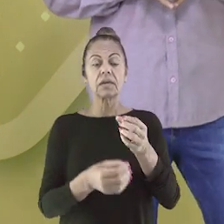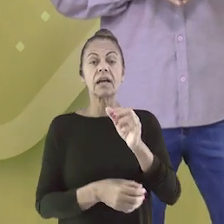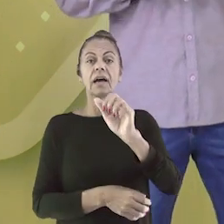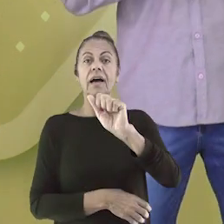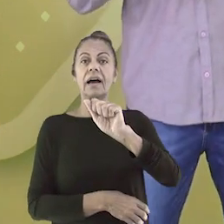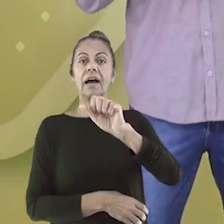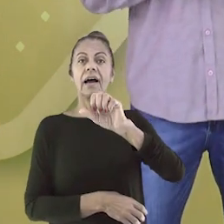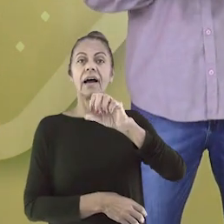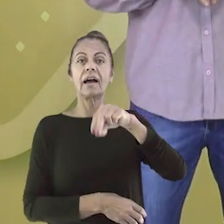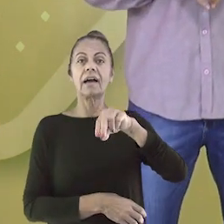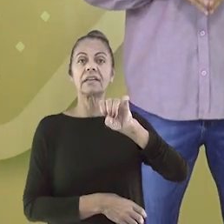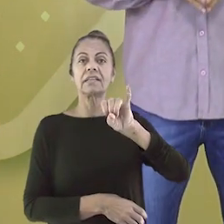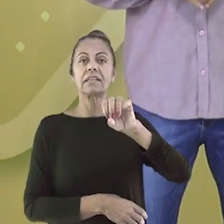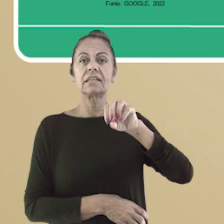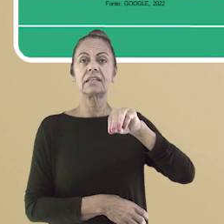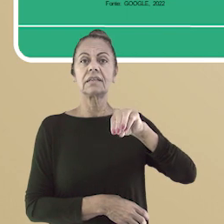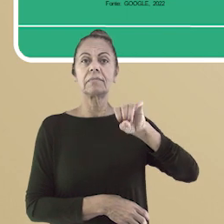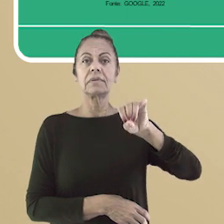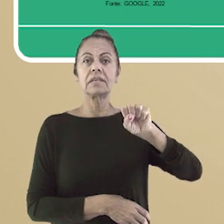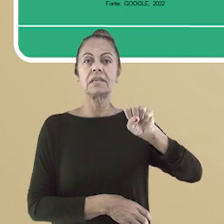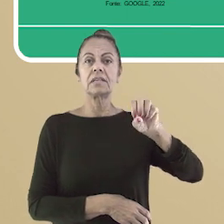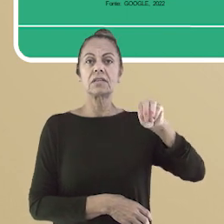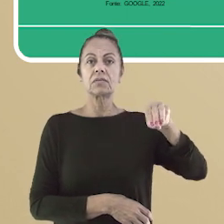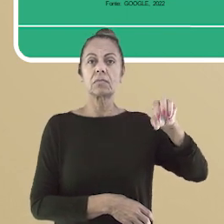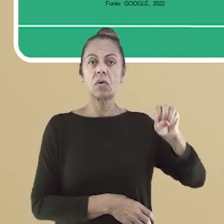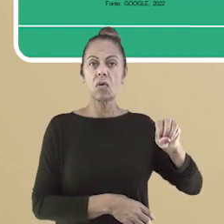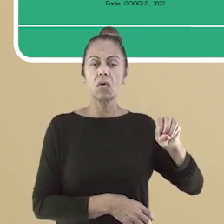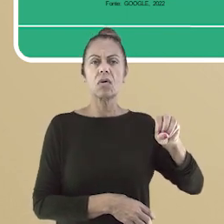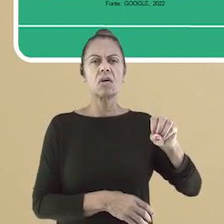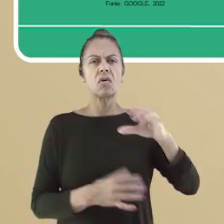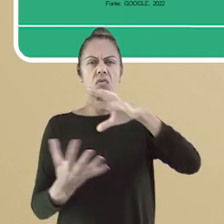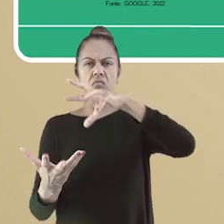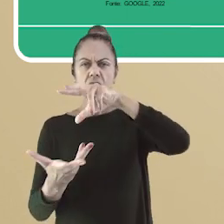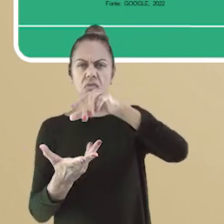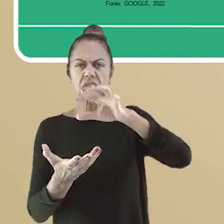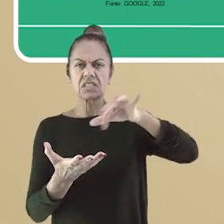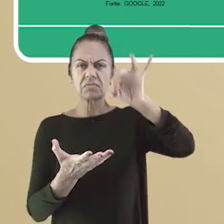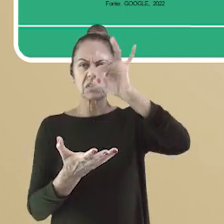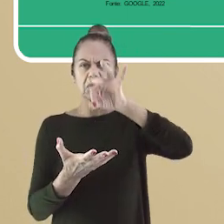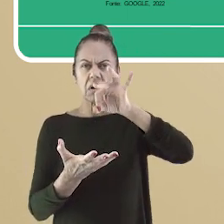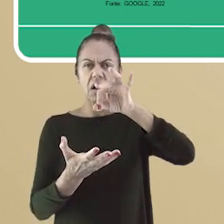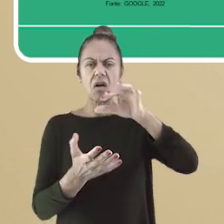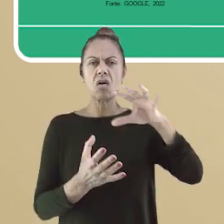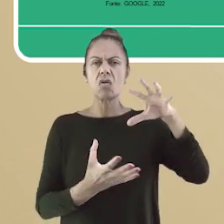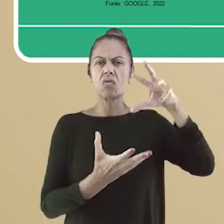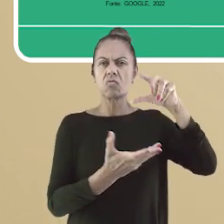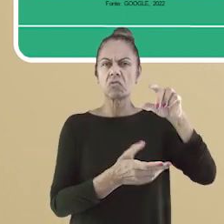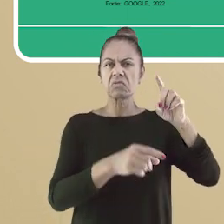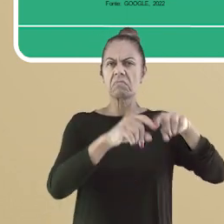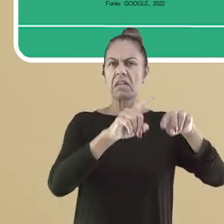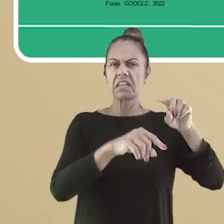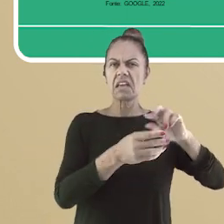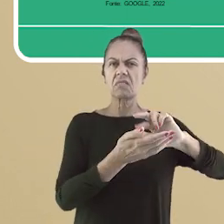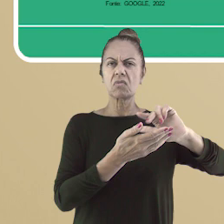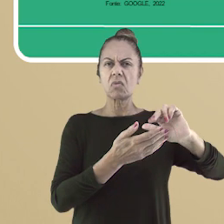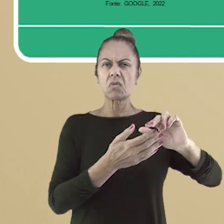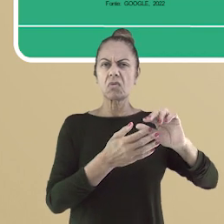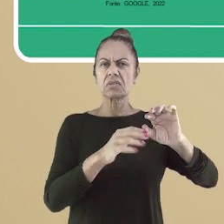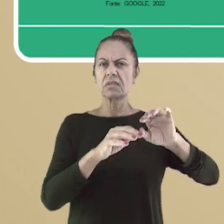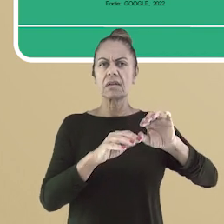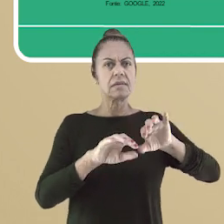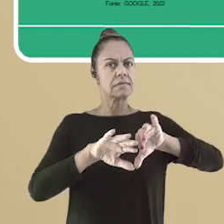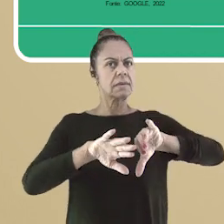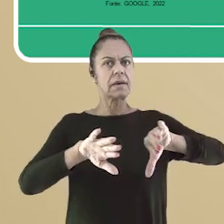ser classificadas da seguinte maneira. Nós temos o animismo, que é a crença de que não há separação entre o mundo espiritual e o